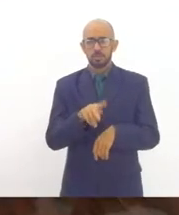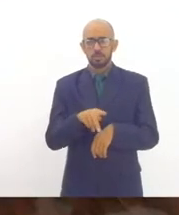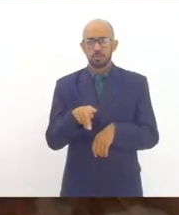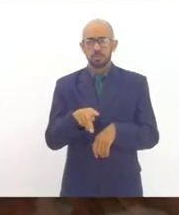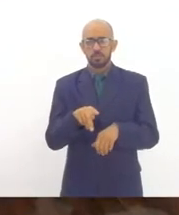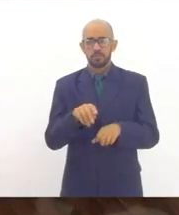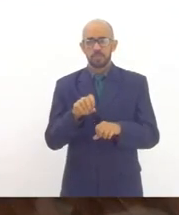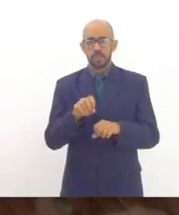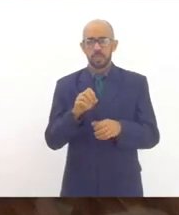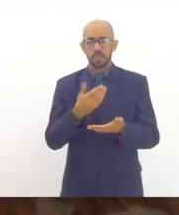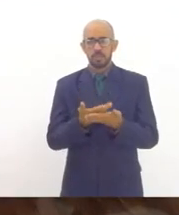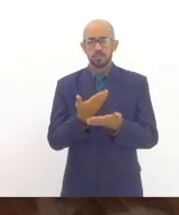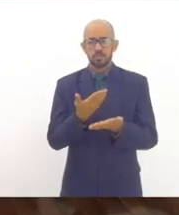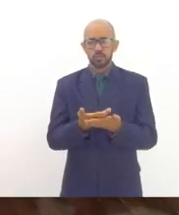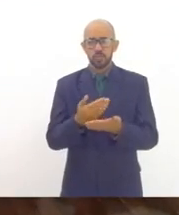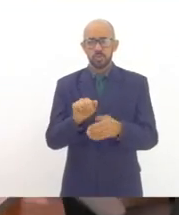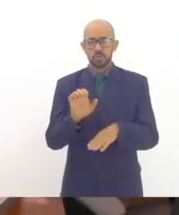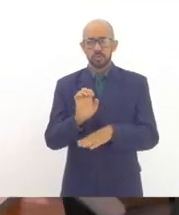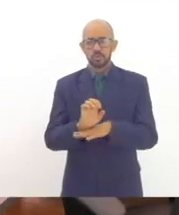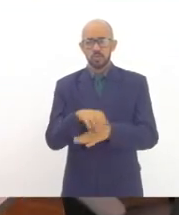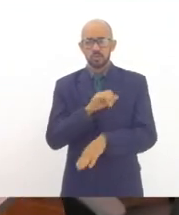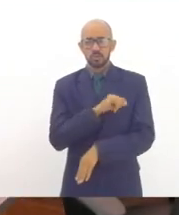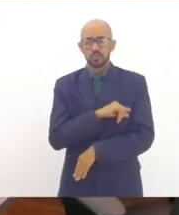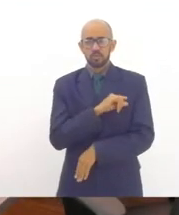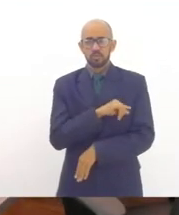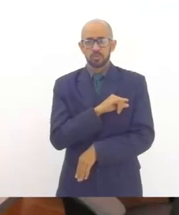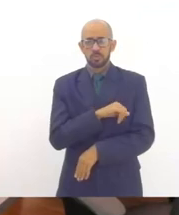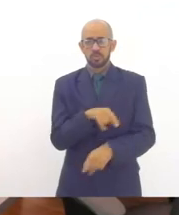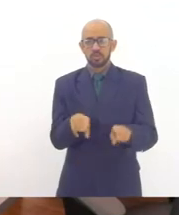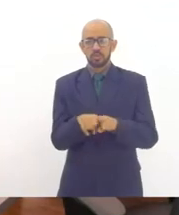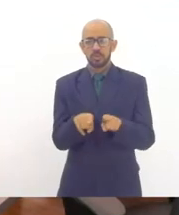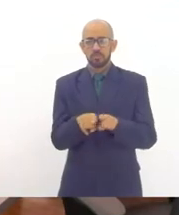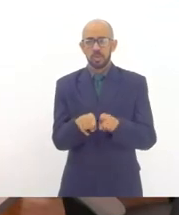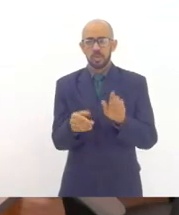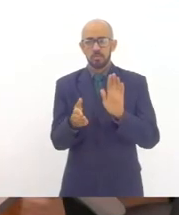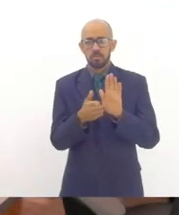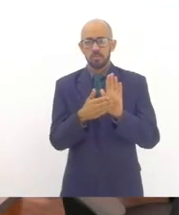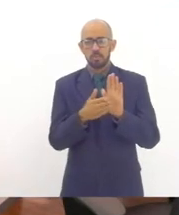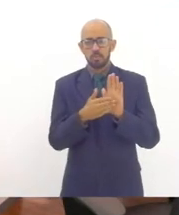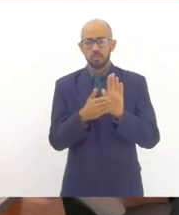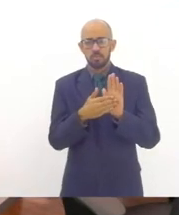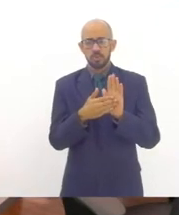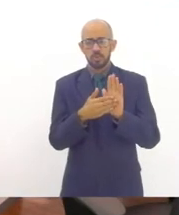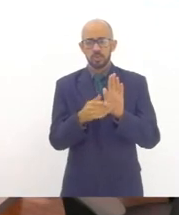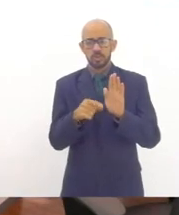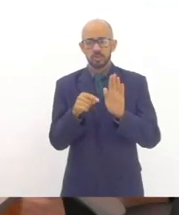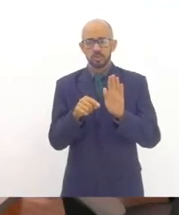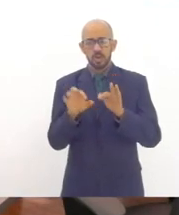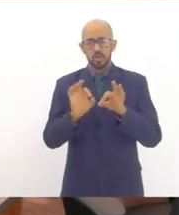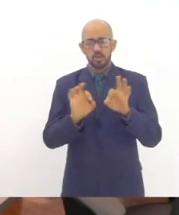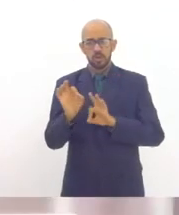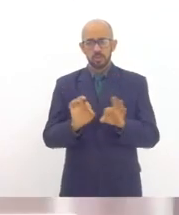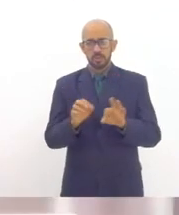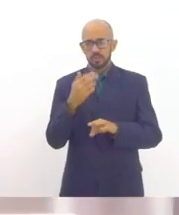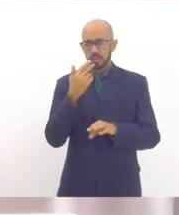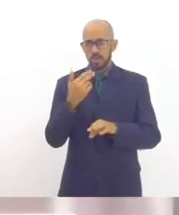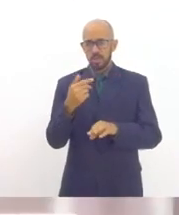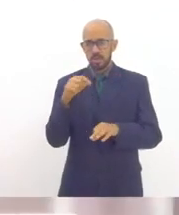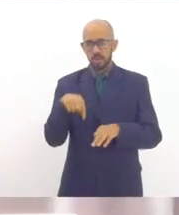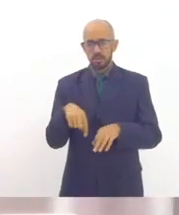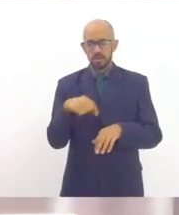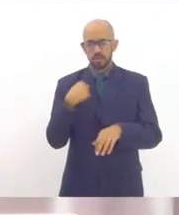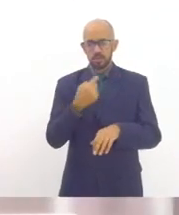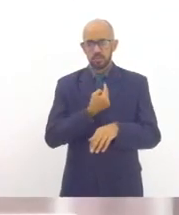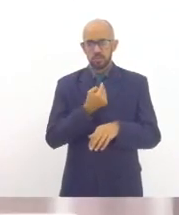Estadual do Rio de Janeiro e também uma das proponentes, né, de uma forma de organização do ensino de línguas aqui no nosso